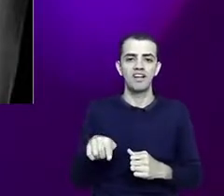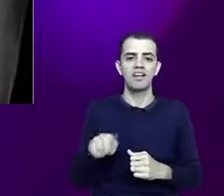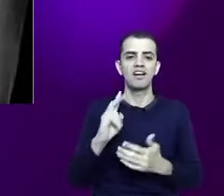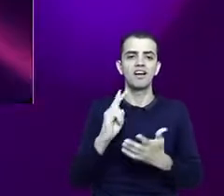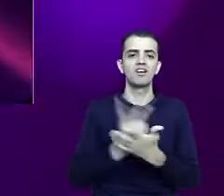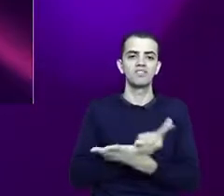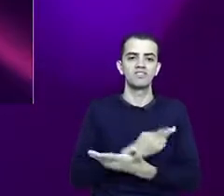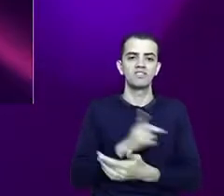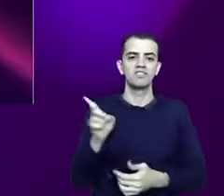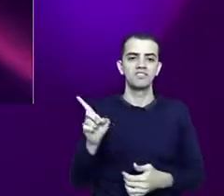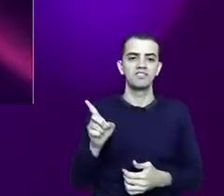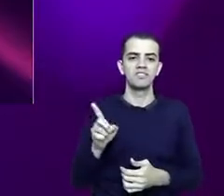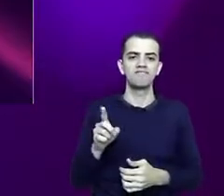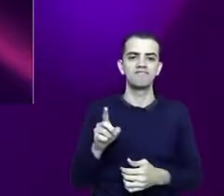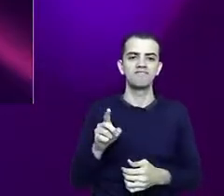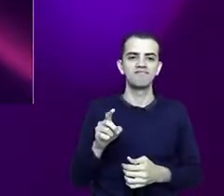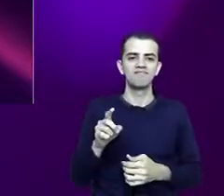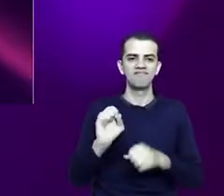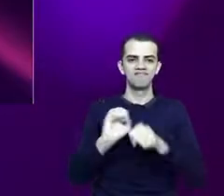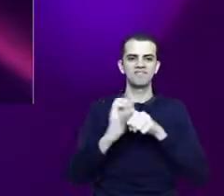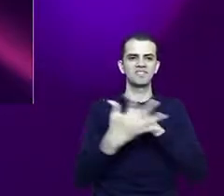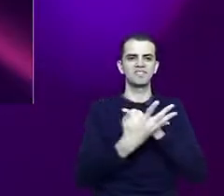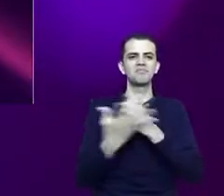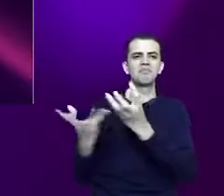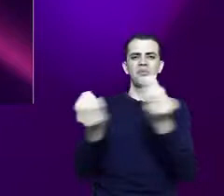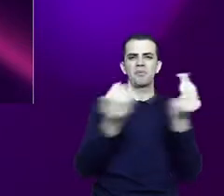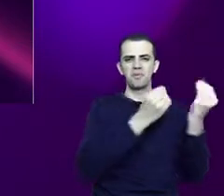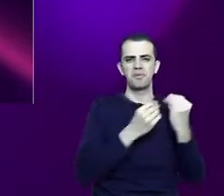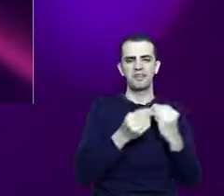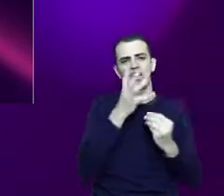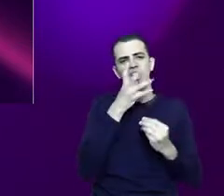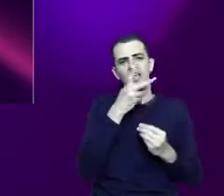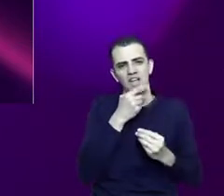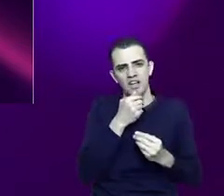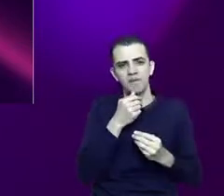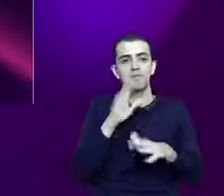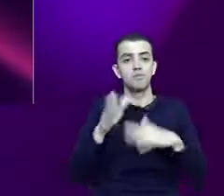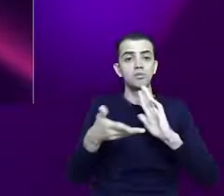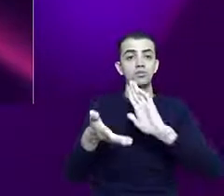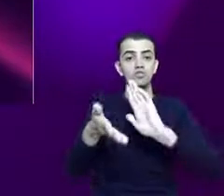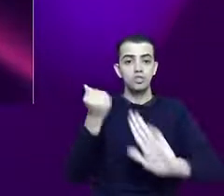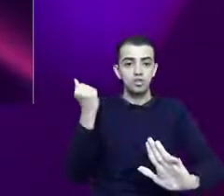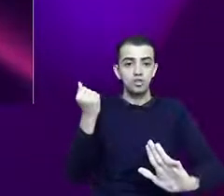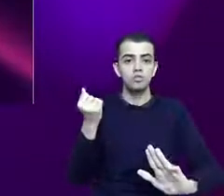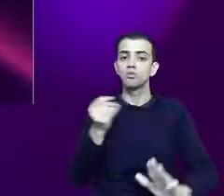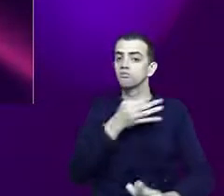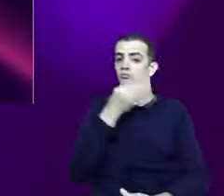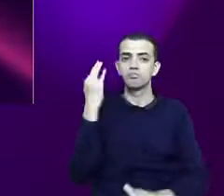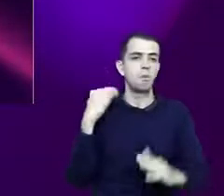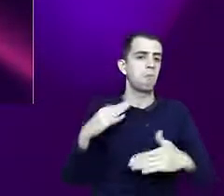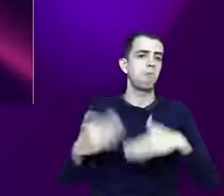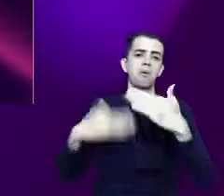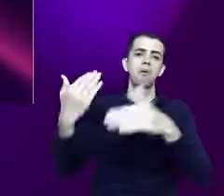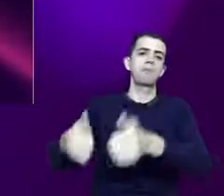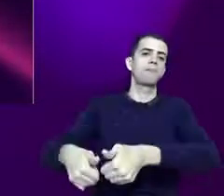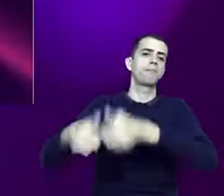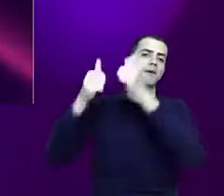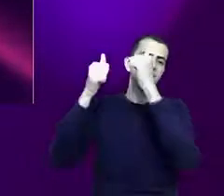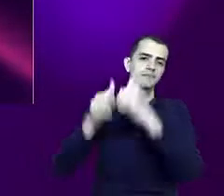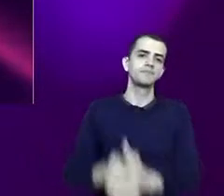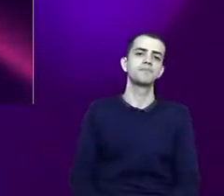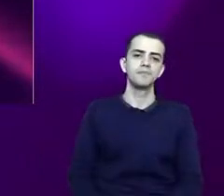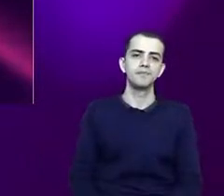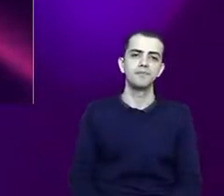casos de pandemia que demoraram muito a se fazer, e ficou excelente a remoção, o paciente evoluiu muito bem. Com